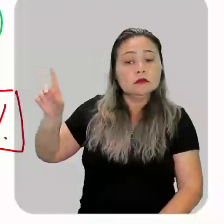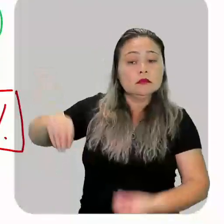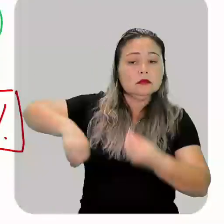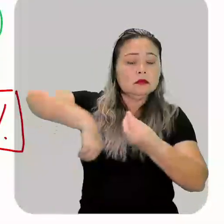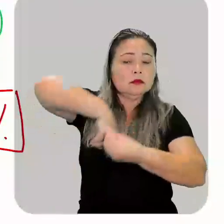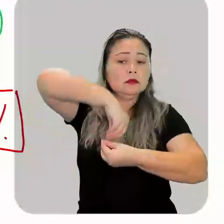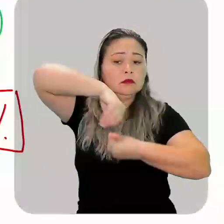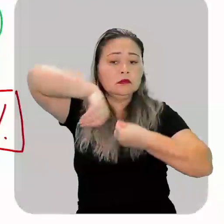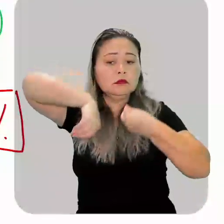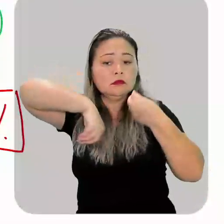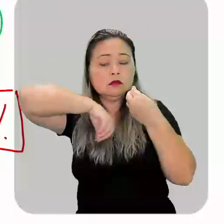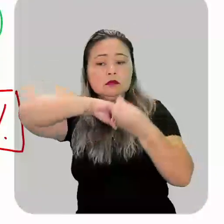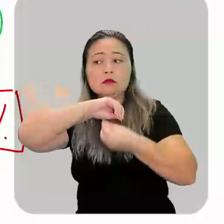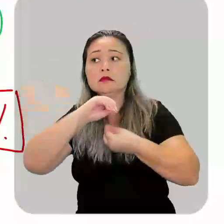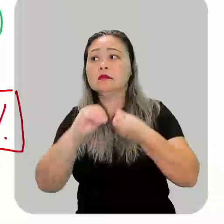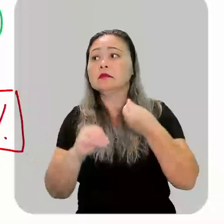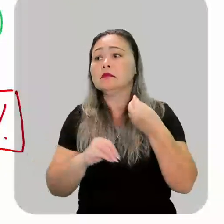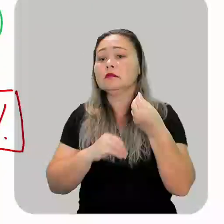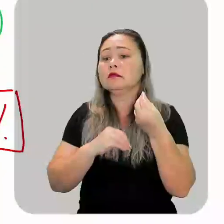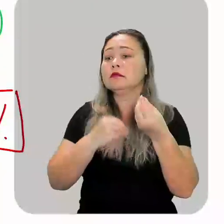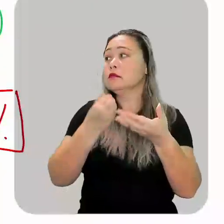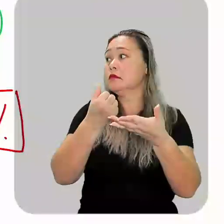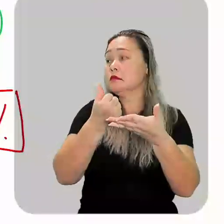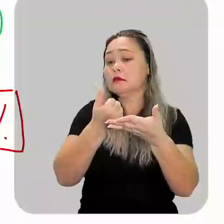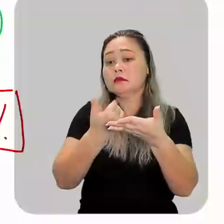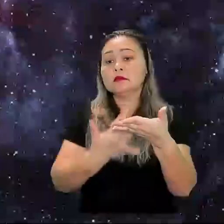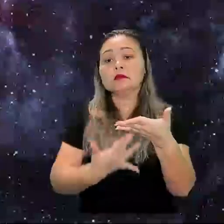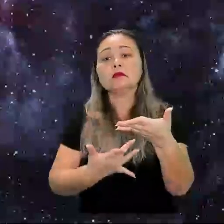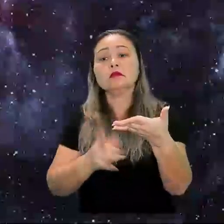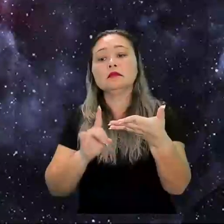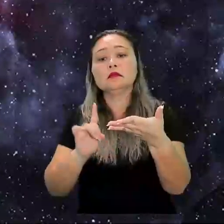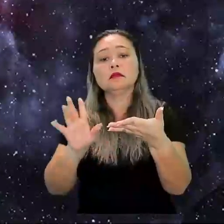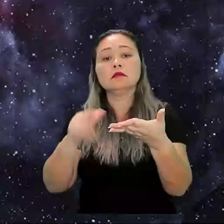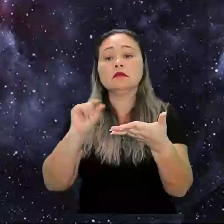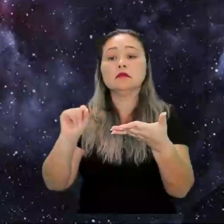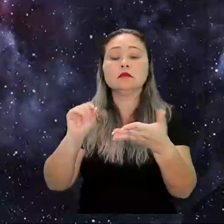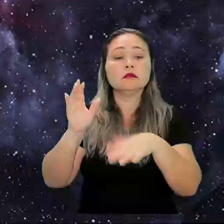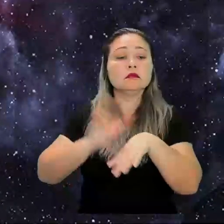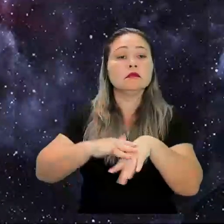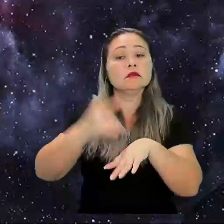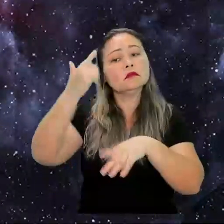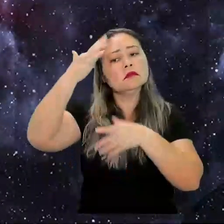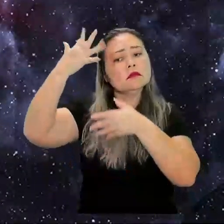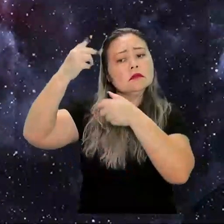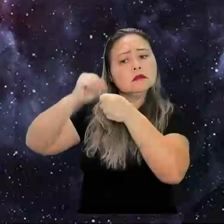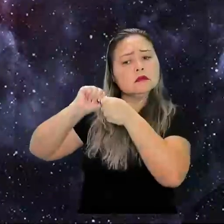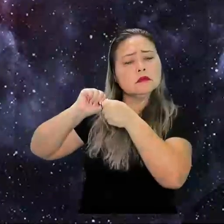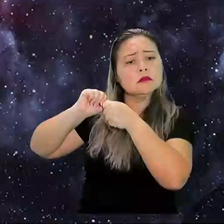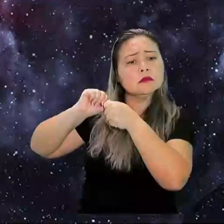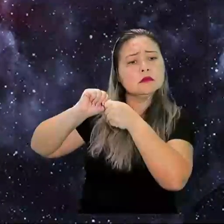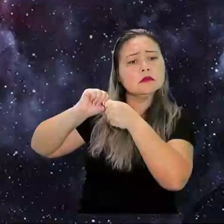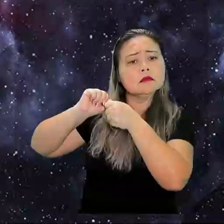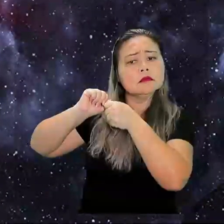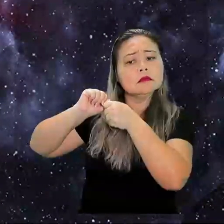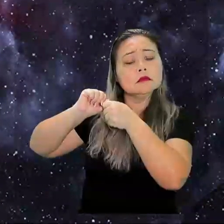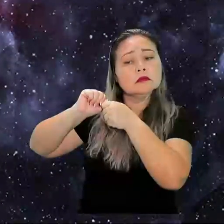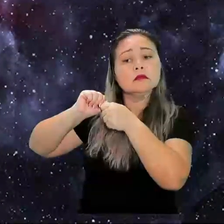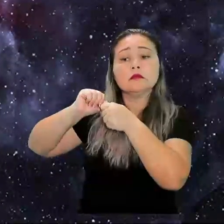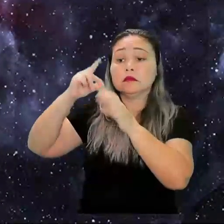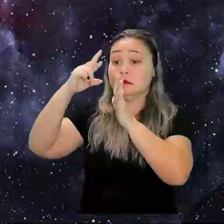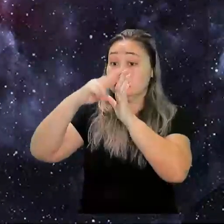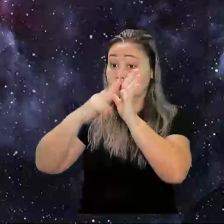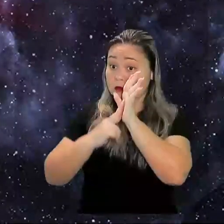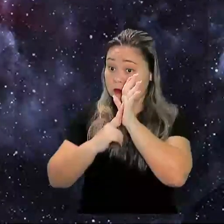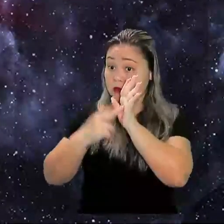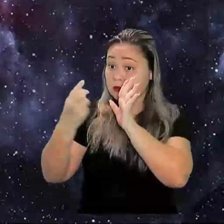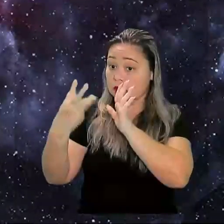envolveu bastante aí, né, a interpretação, o raciocínio. E o que mais? Envolveu aí a razão de